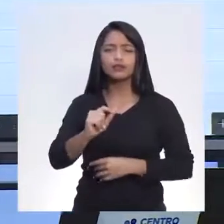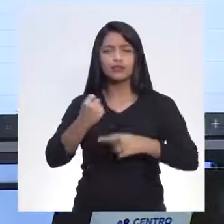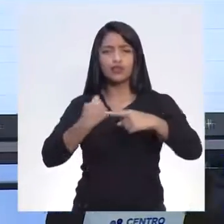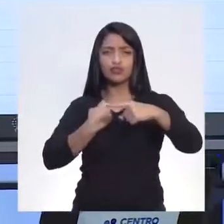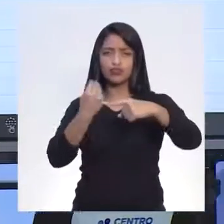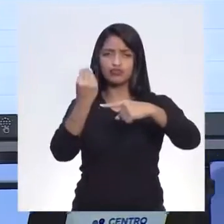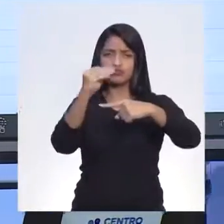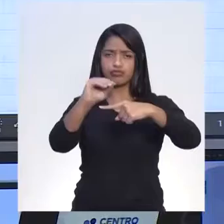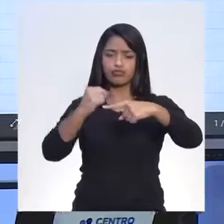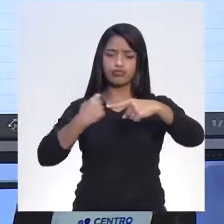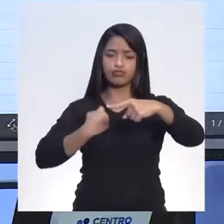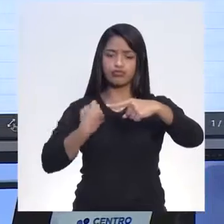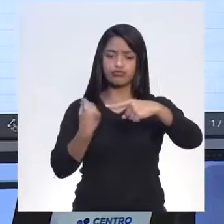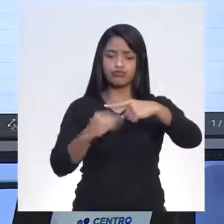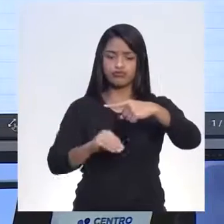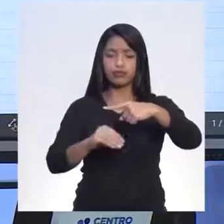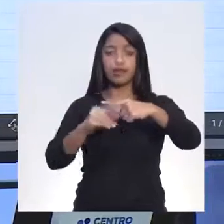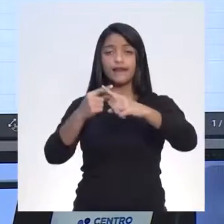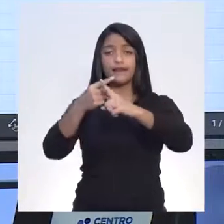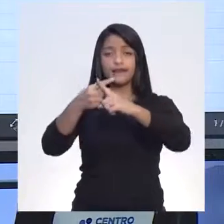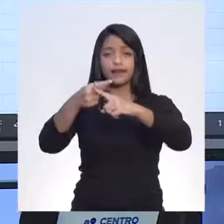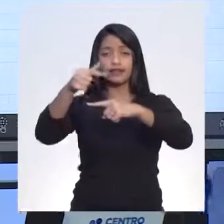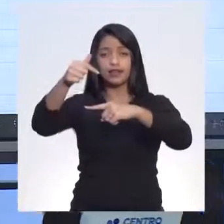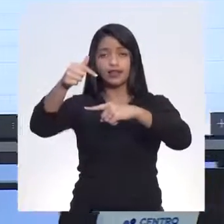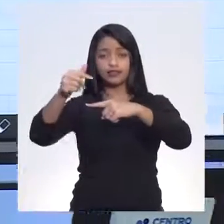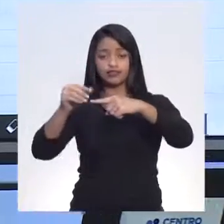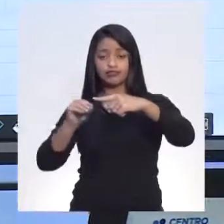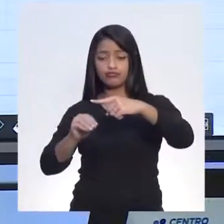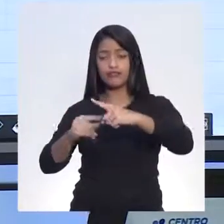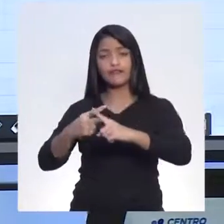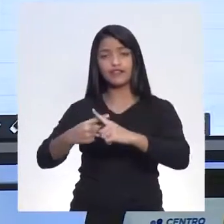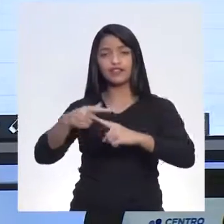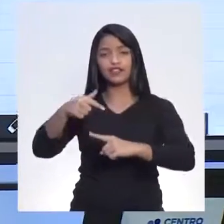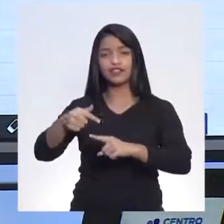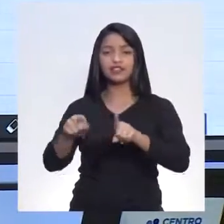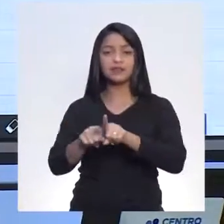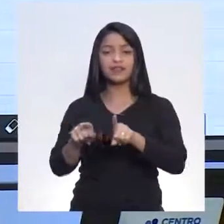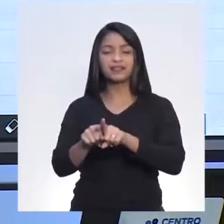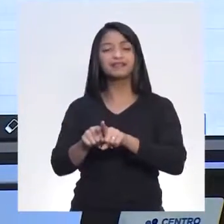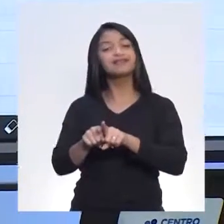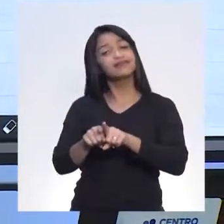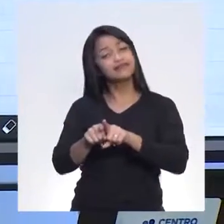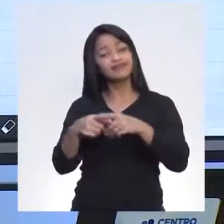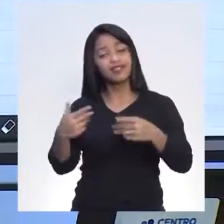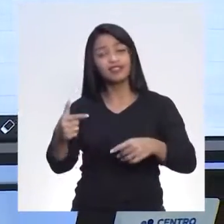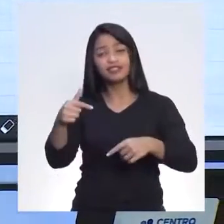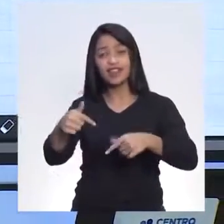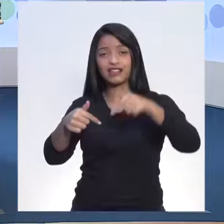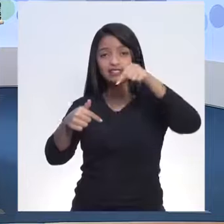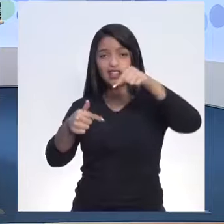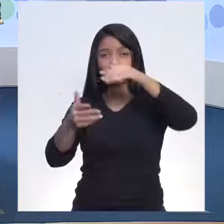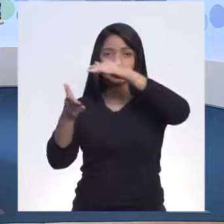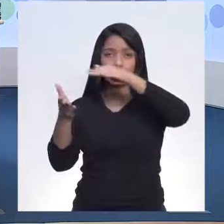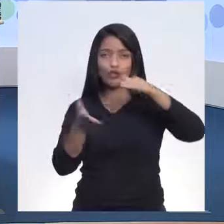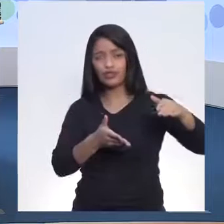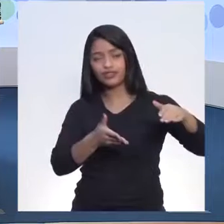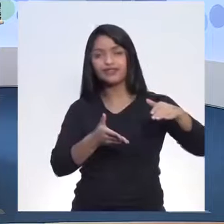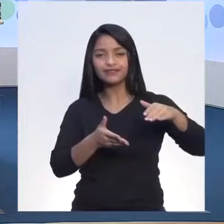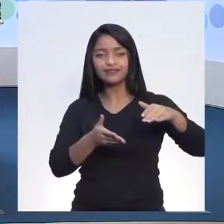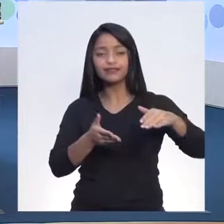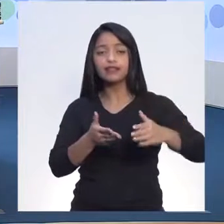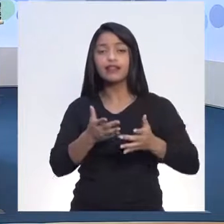se aparecer aqui, ó, eu estou simplificando, né, Osmar? Perfeito. Então, o que me sobra aqui, ó?